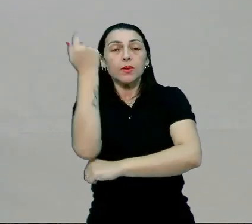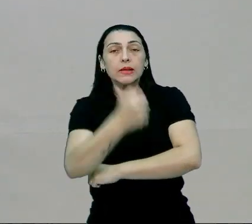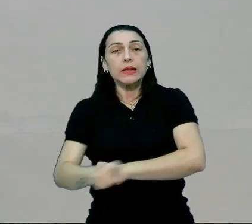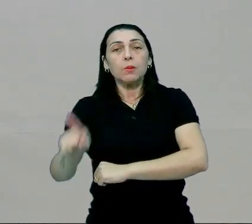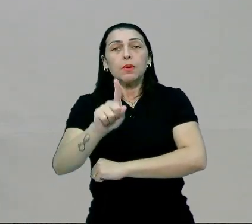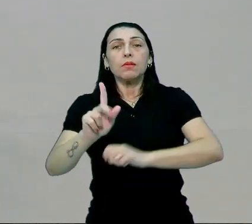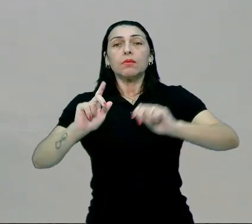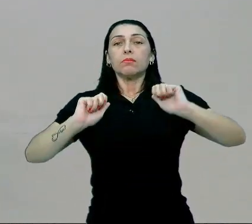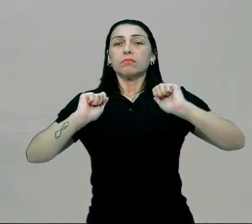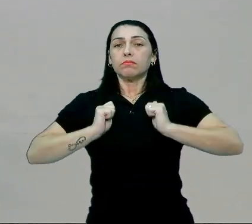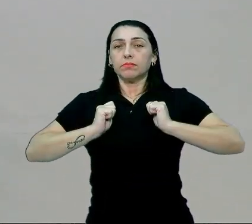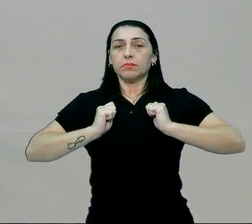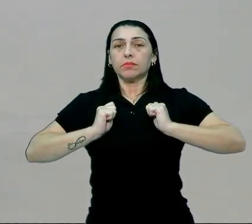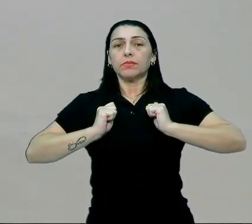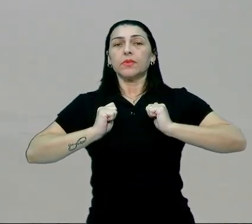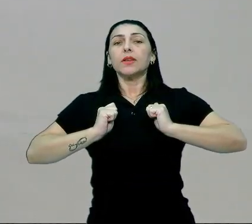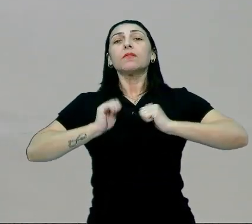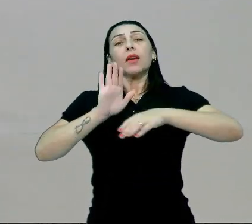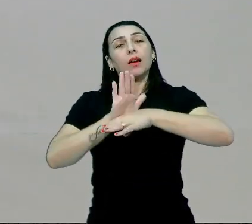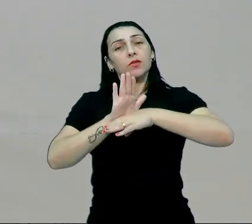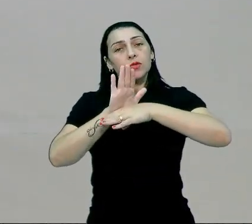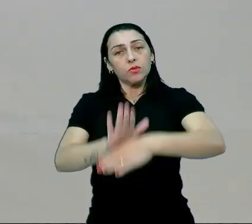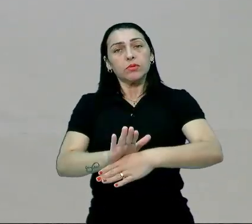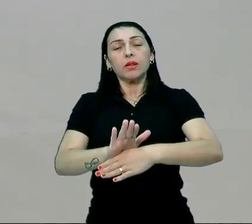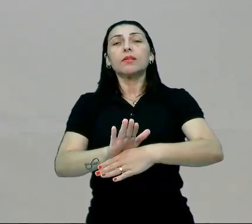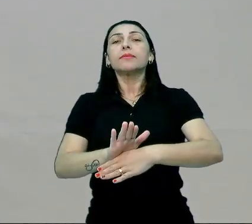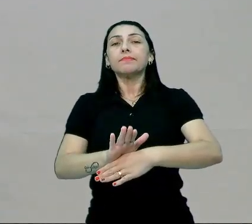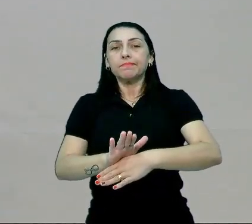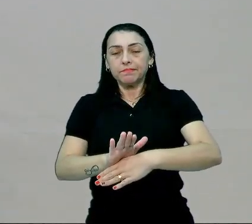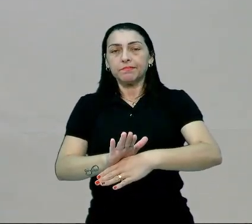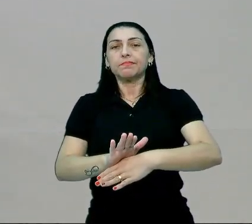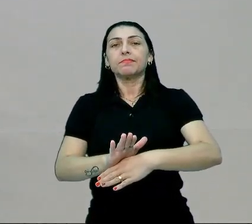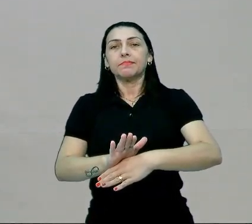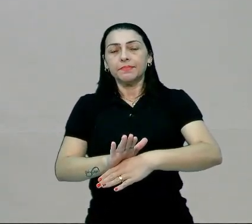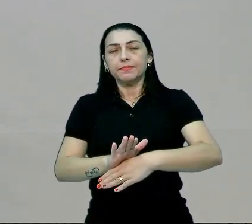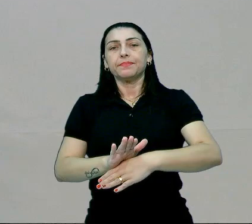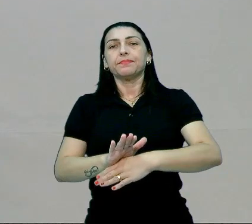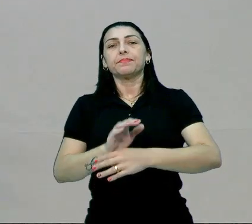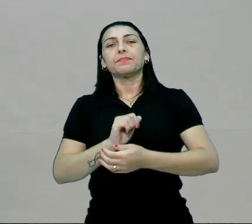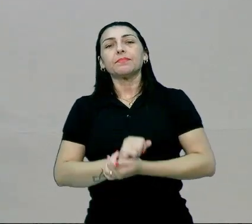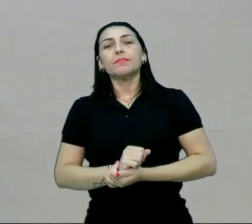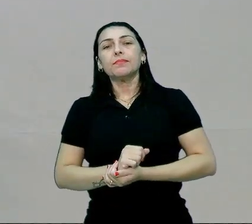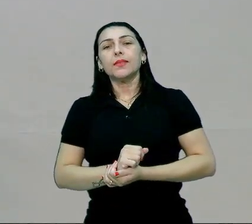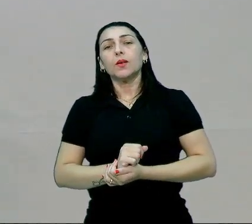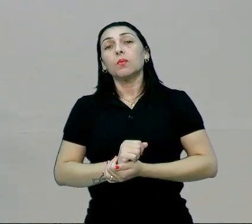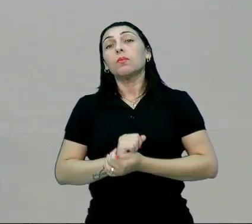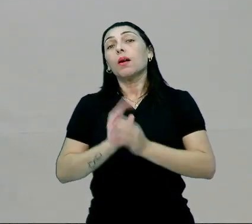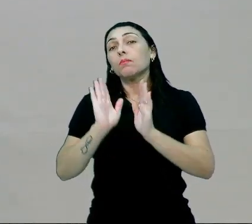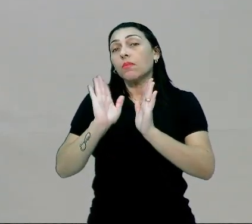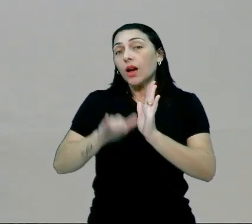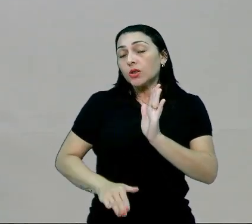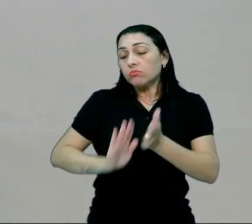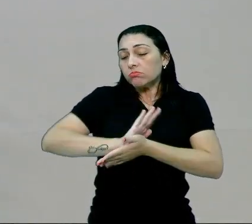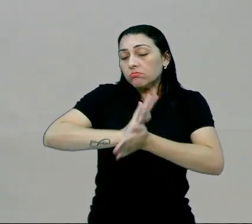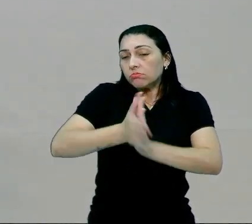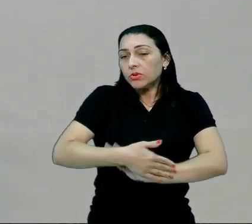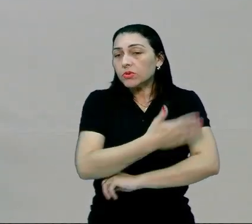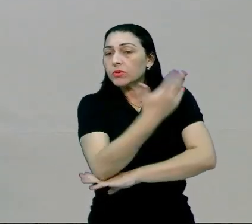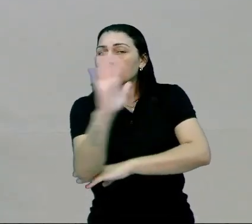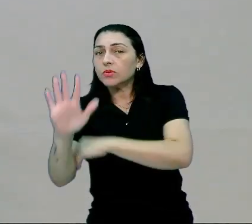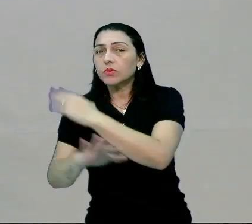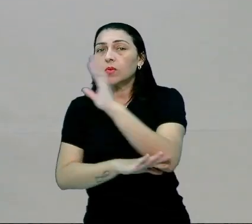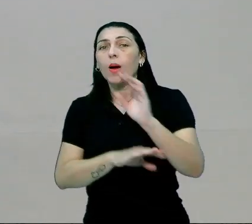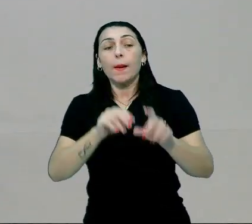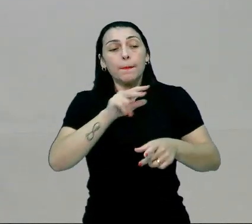um comportamento que venha a colaborar com isso, com uma baixa degradação ambiental, com